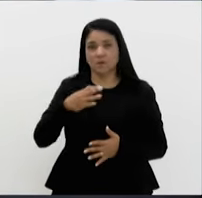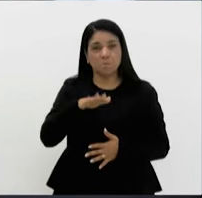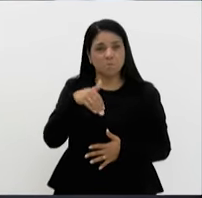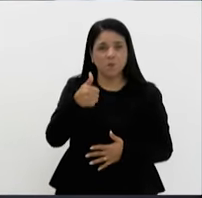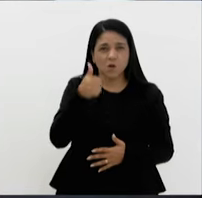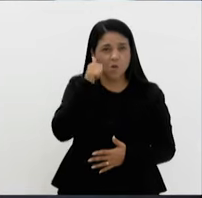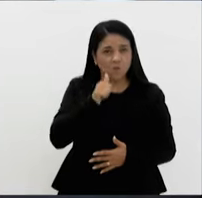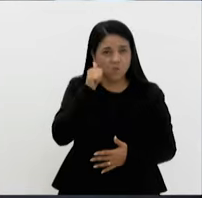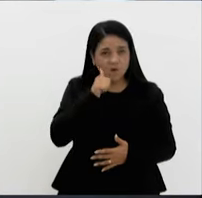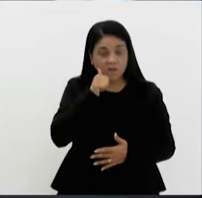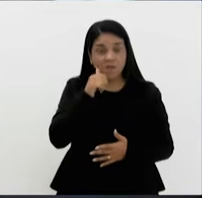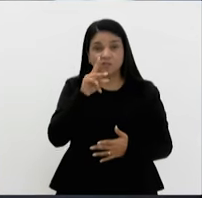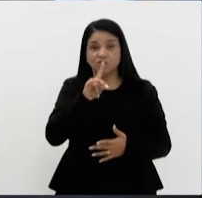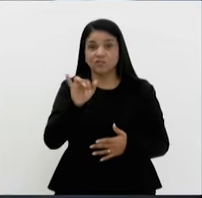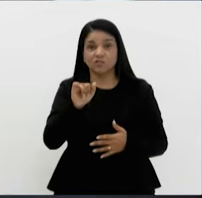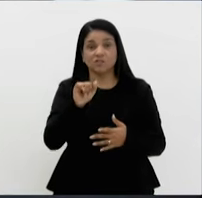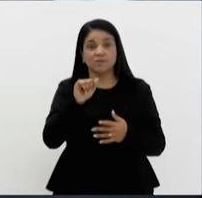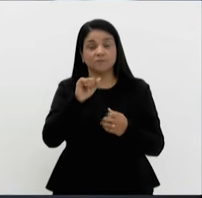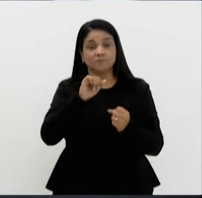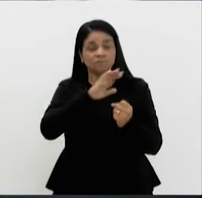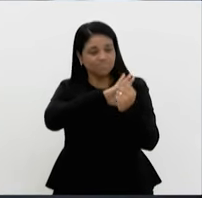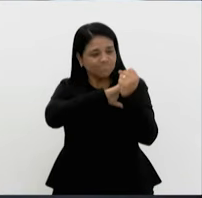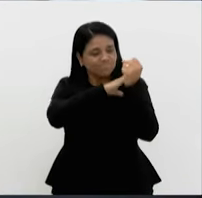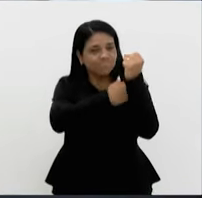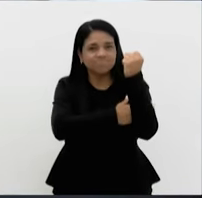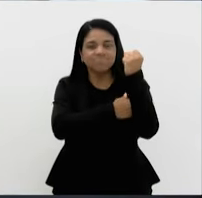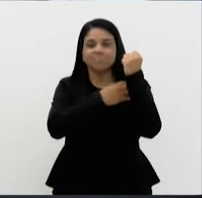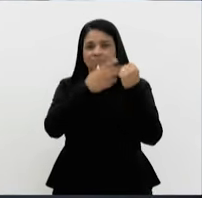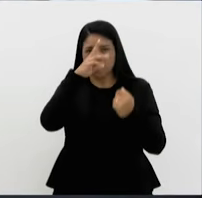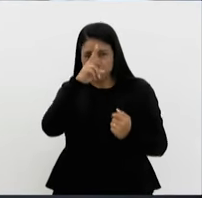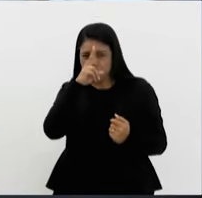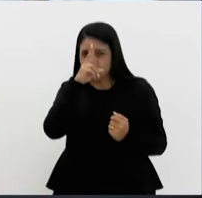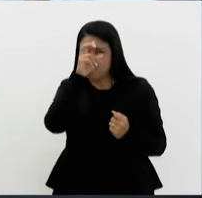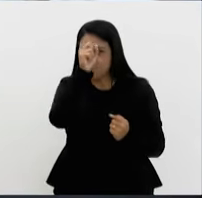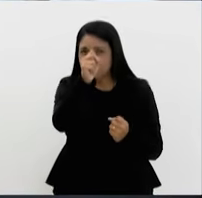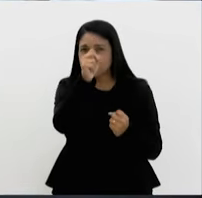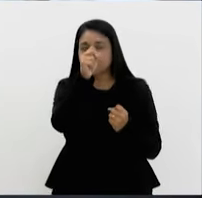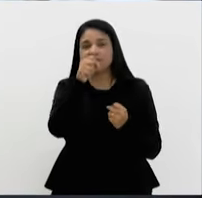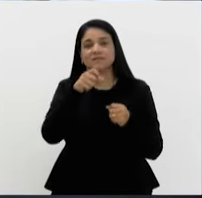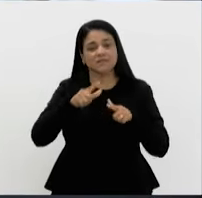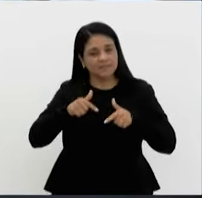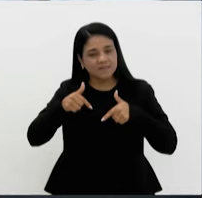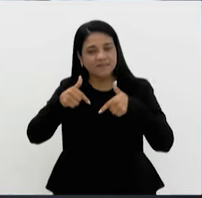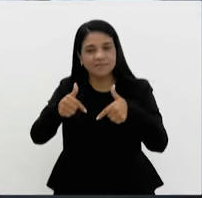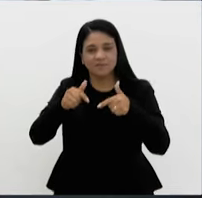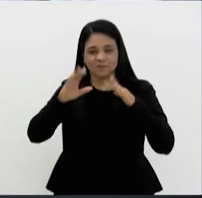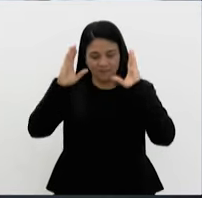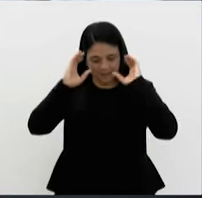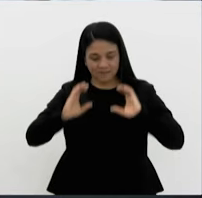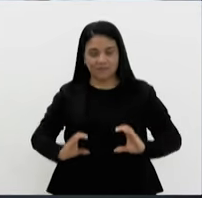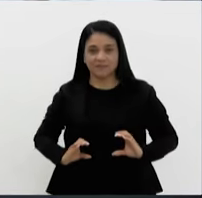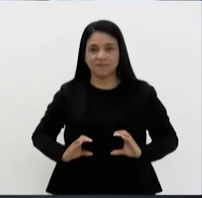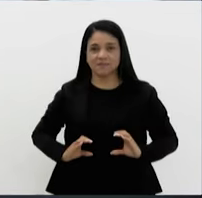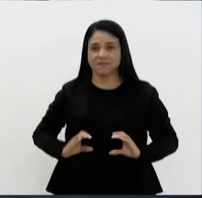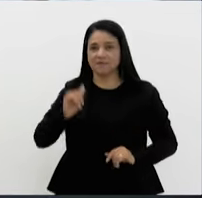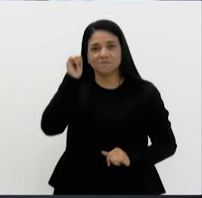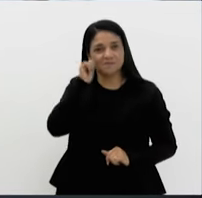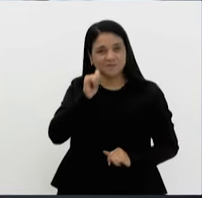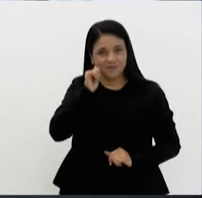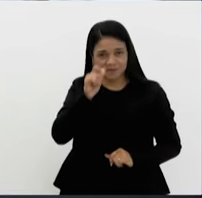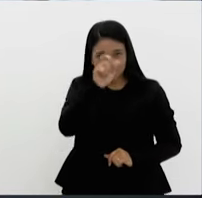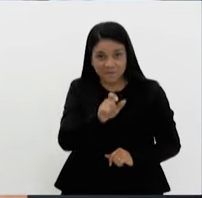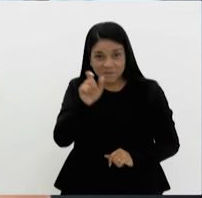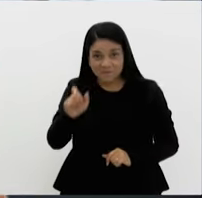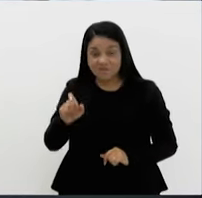mulheres. É um dia de fortalecer as ações voltadas para a cidadania feminina. E esse